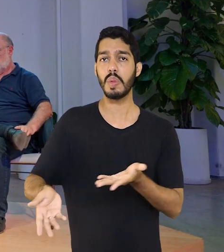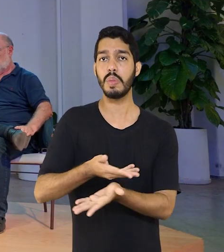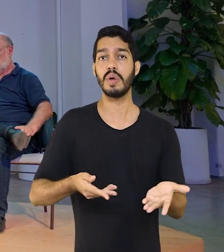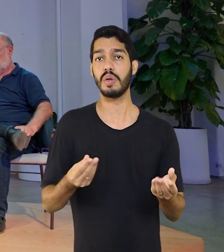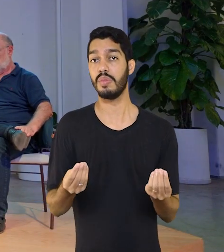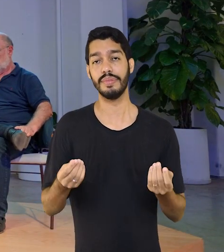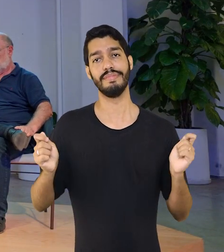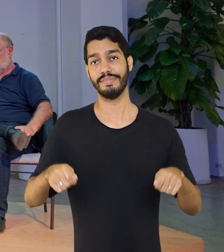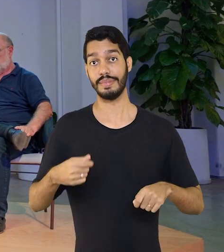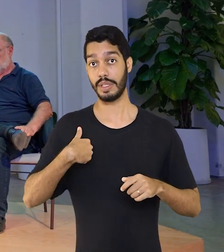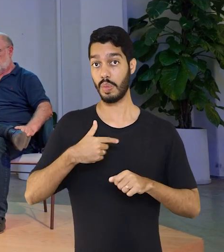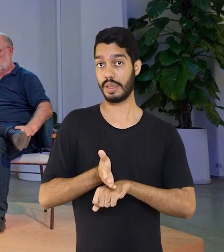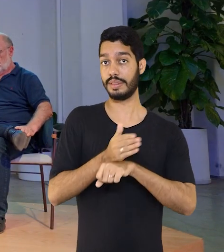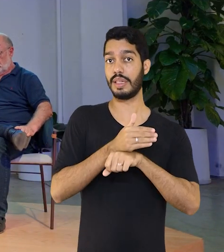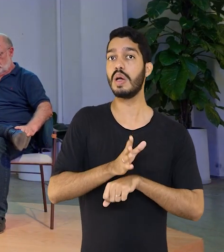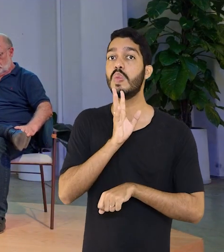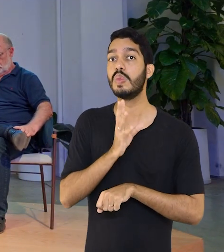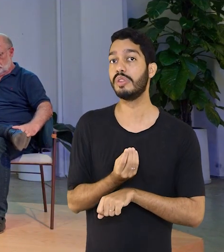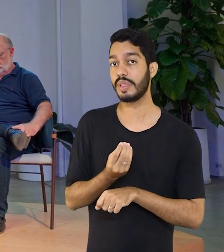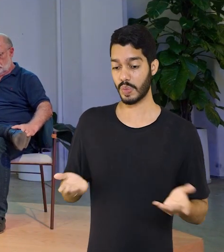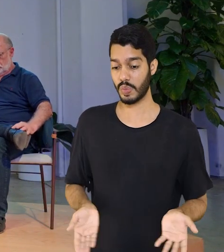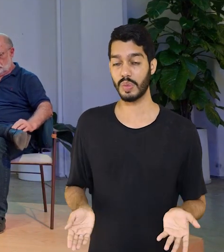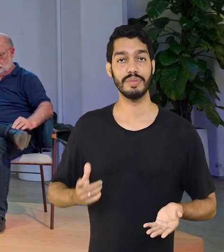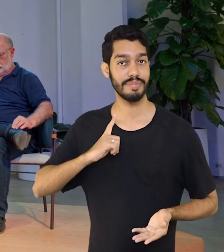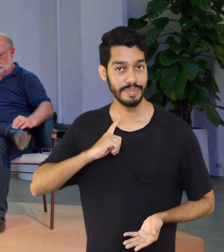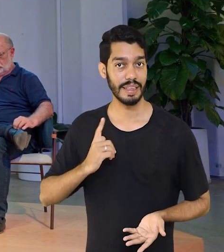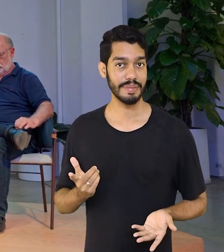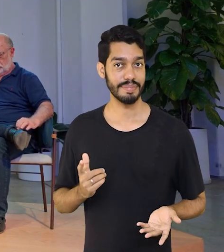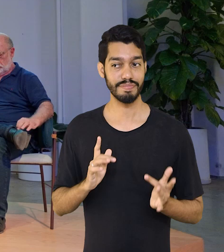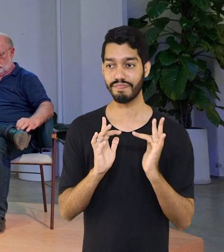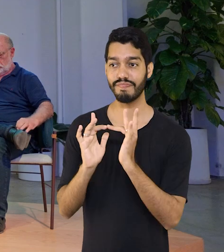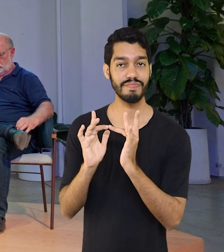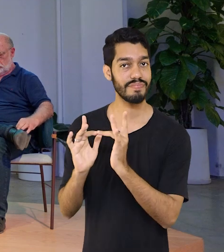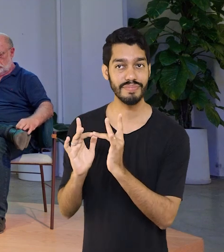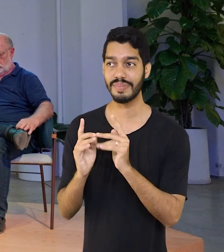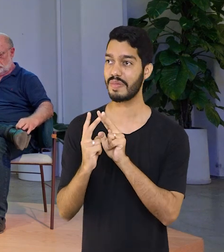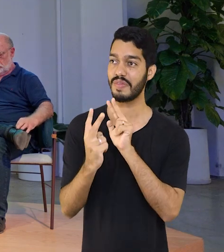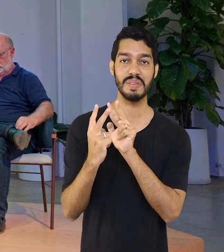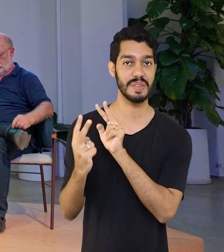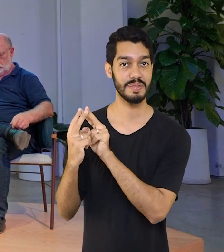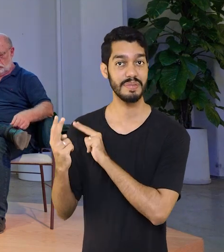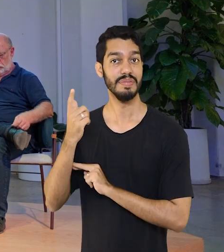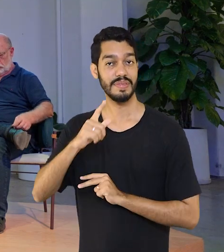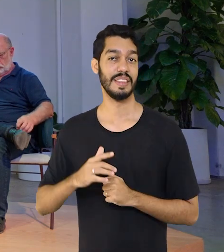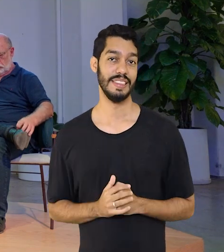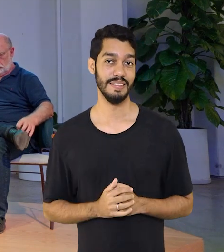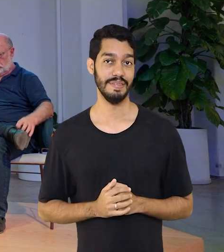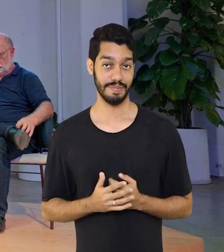conta desse conhecimento que a gente atualmente tem, né, das conexões, etc. Então, você